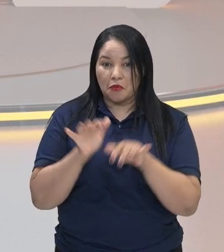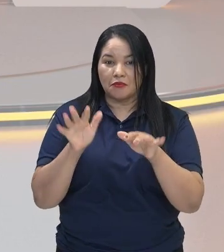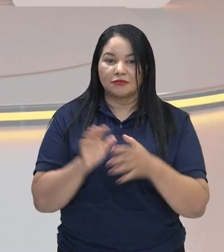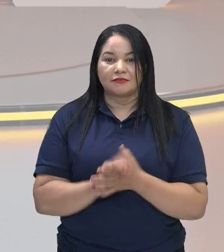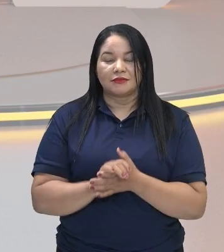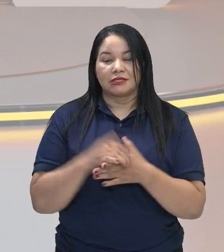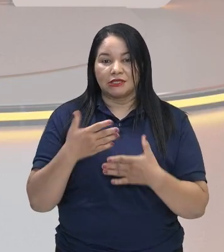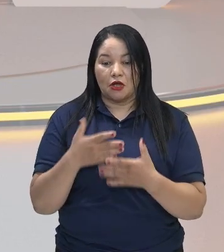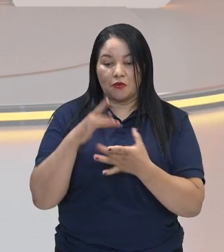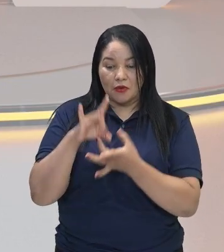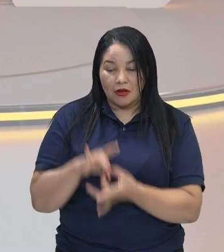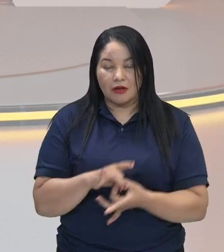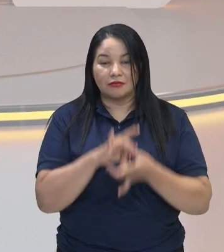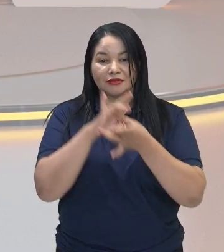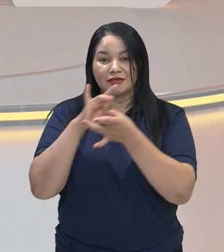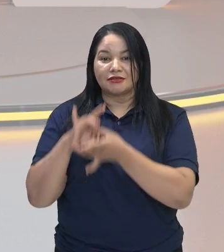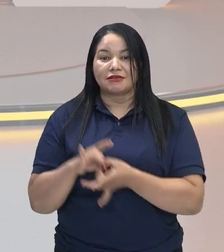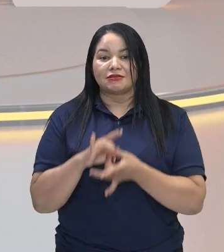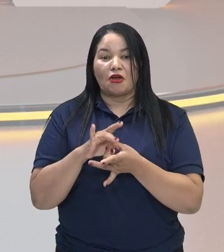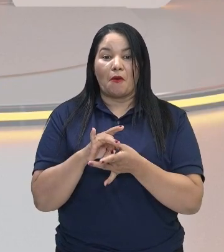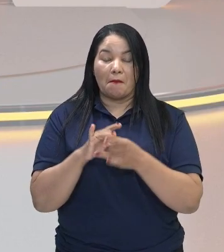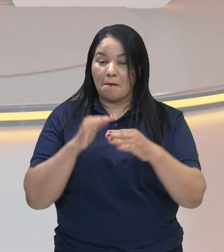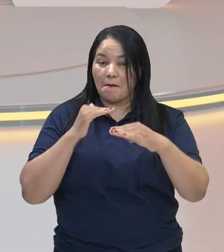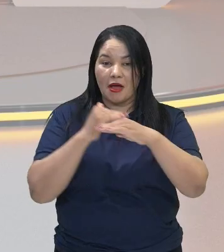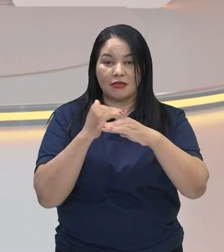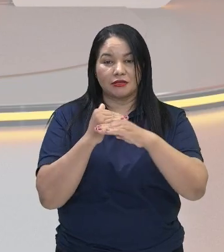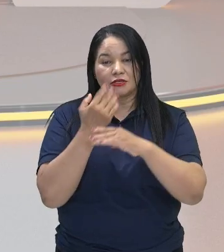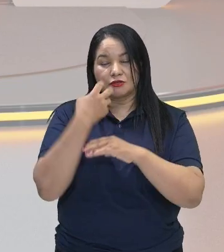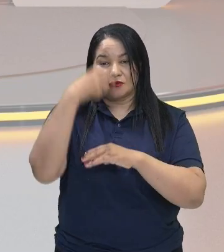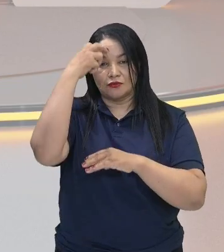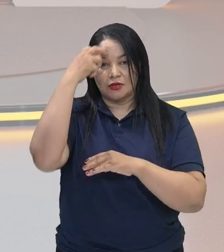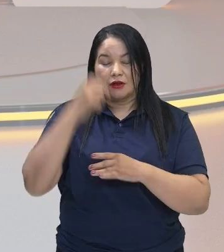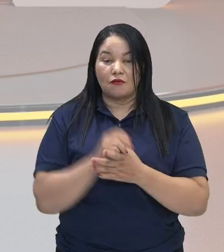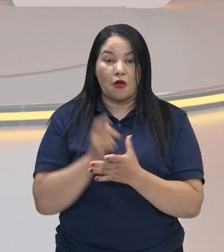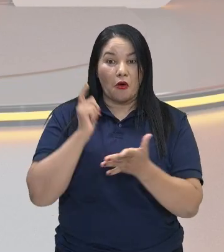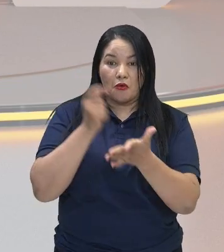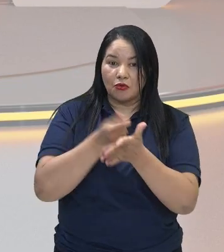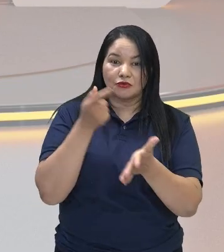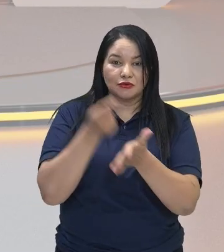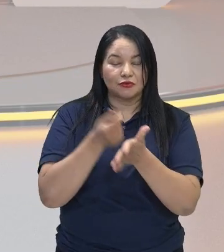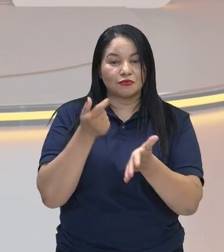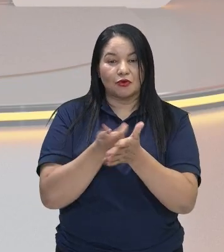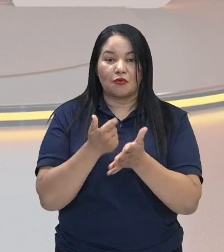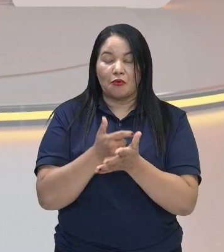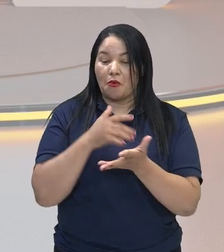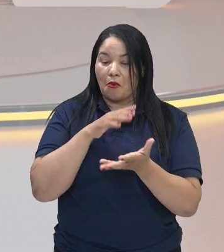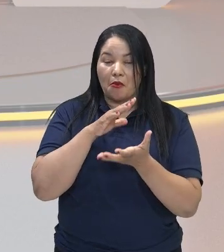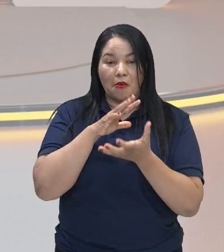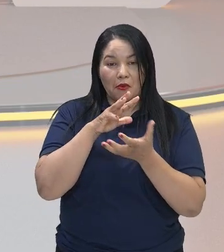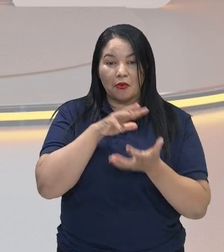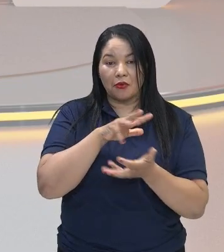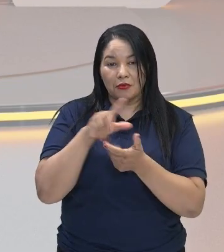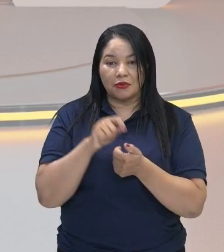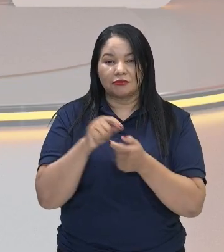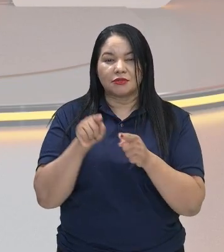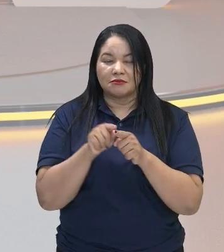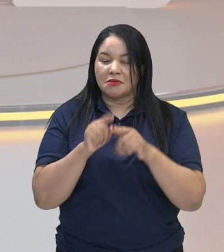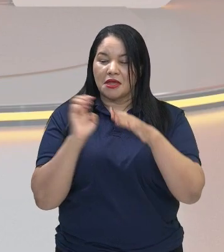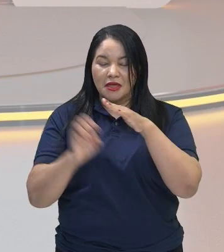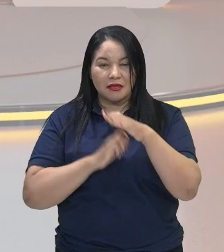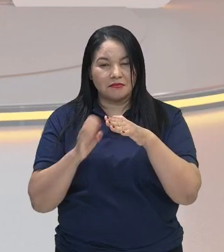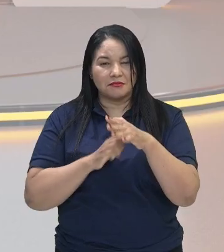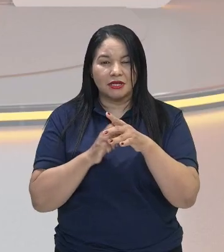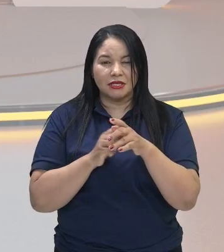globalização, padronização cultural, consumo global. Essas empresas transnacionais se espalham aí